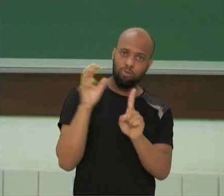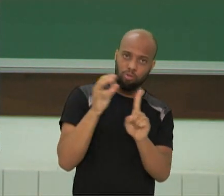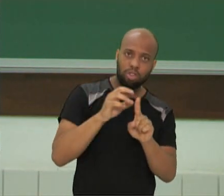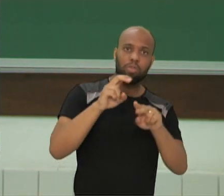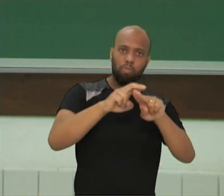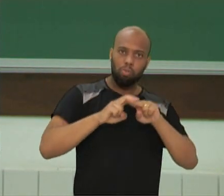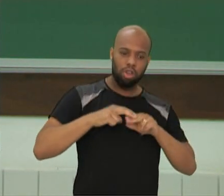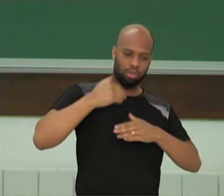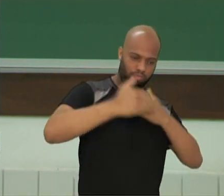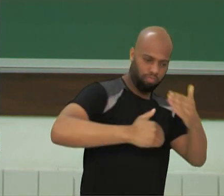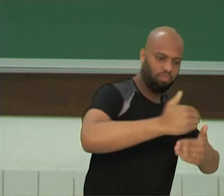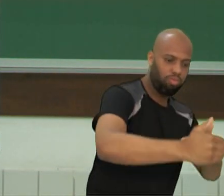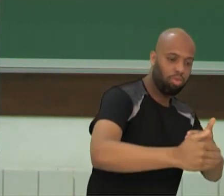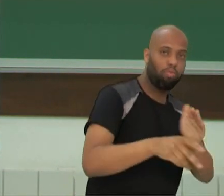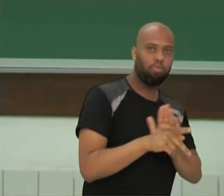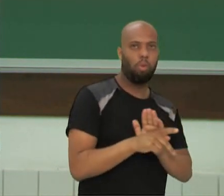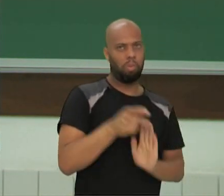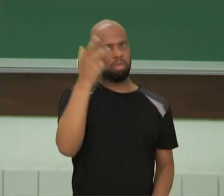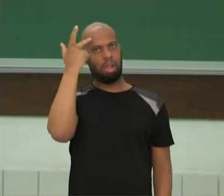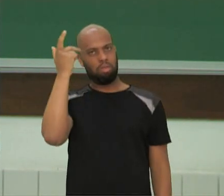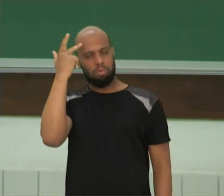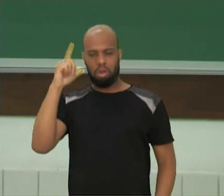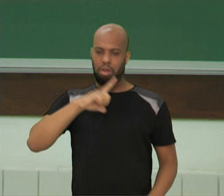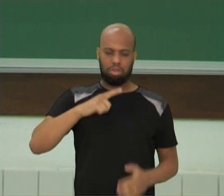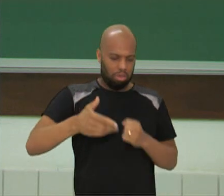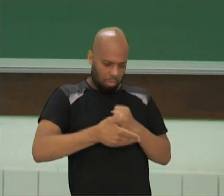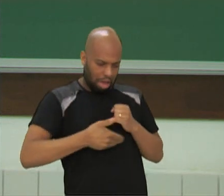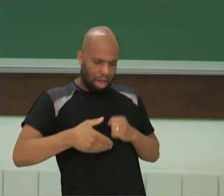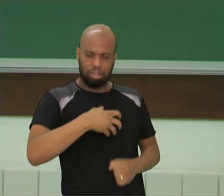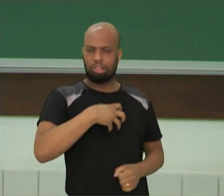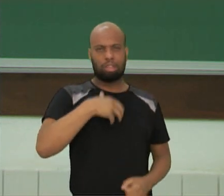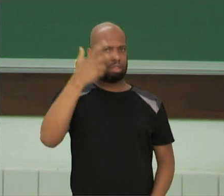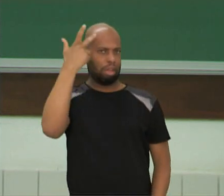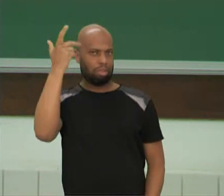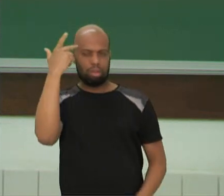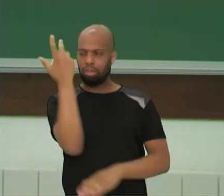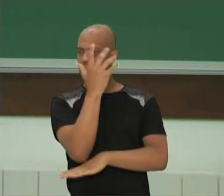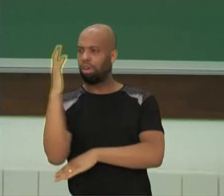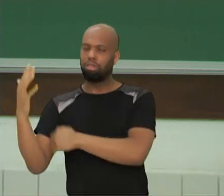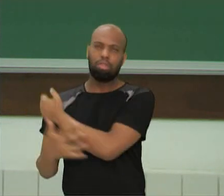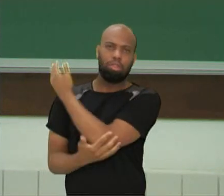de processos que têm a sua origem por fenômenos naturais do